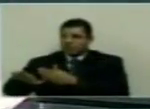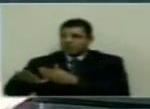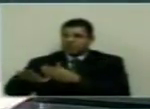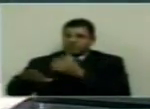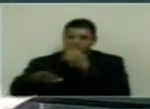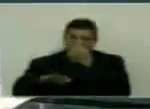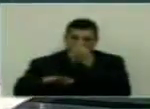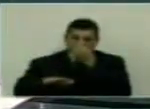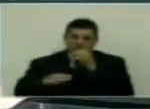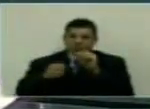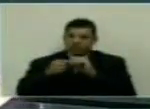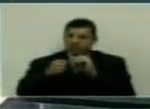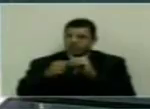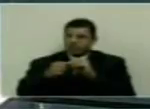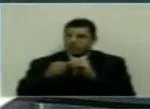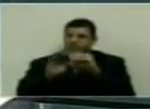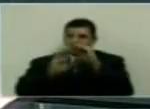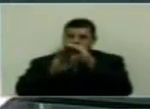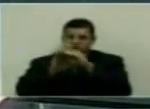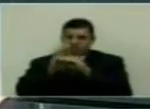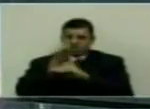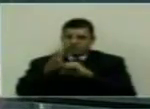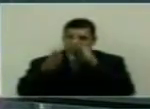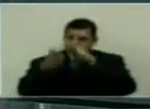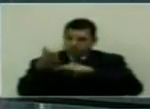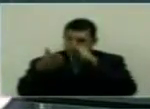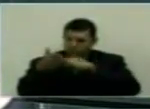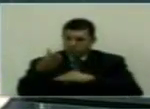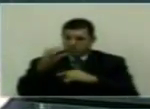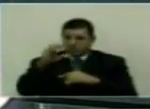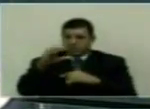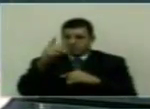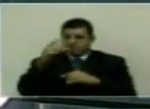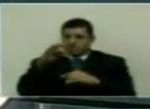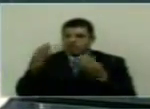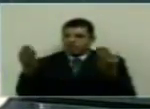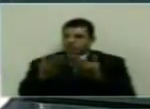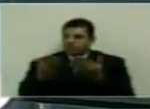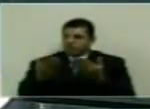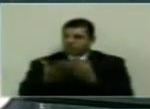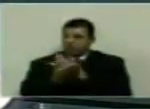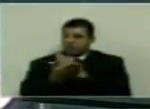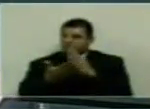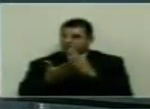estou concluindo alguns detalhes do requerimento da CPI, e